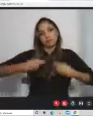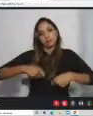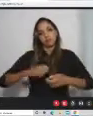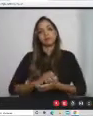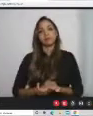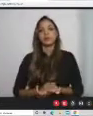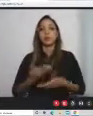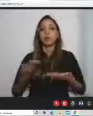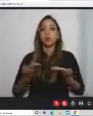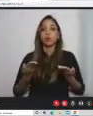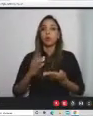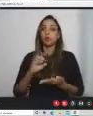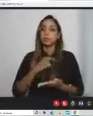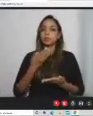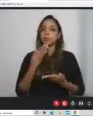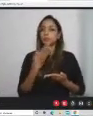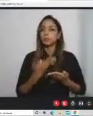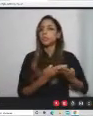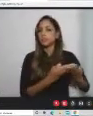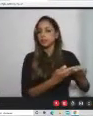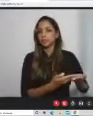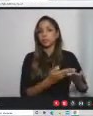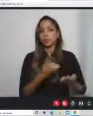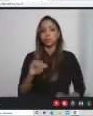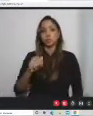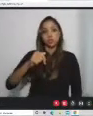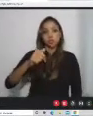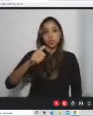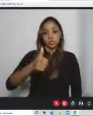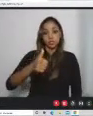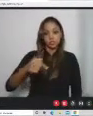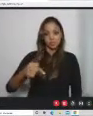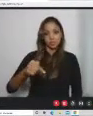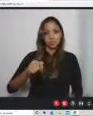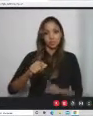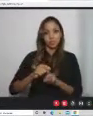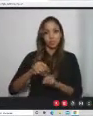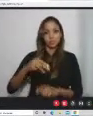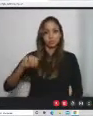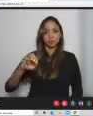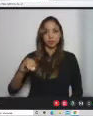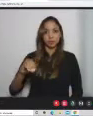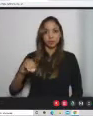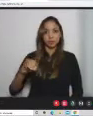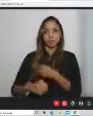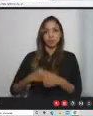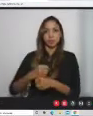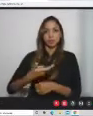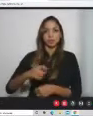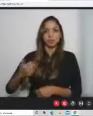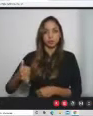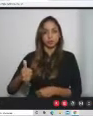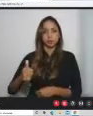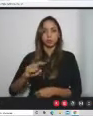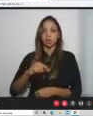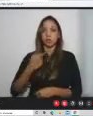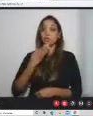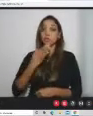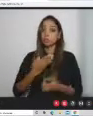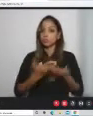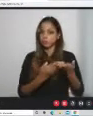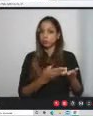nós fizemos uma indicação no dia 17 de maio de 2021, indicando que os profissionais das